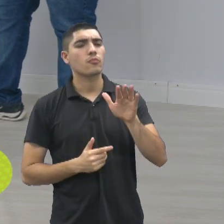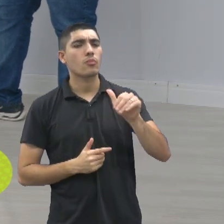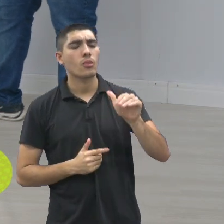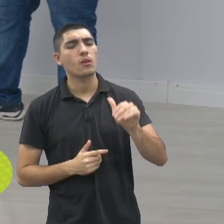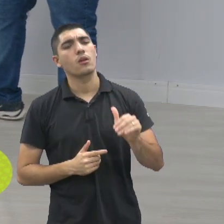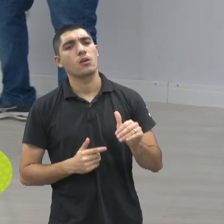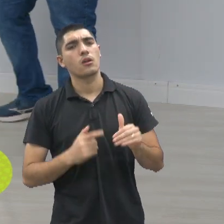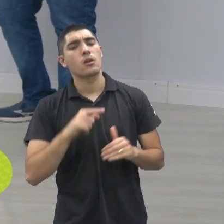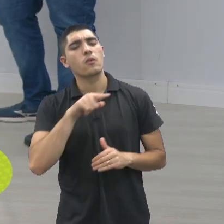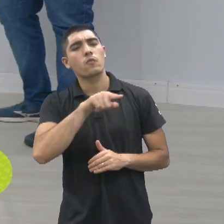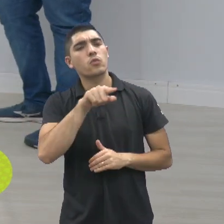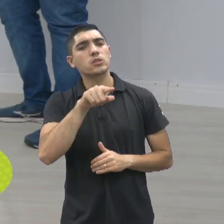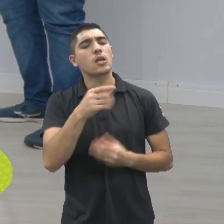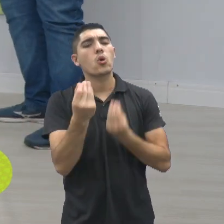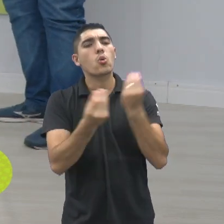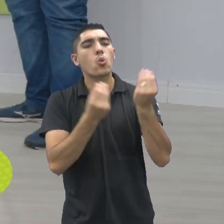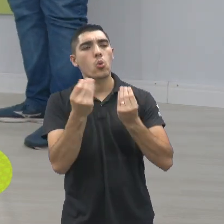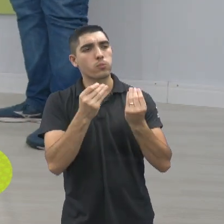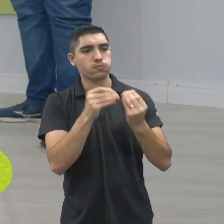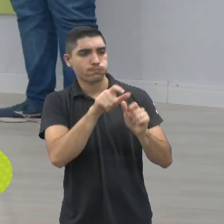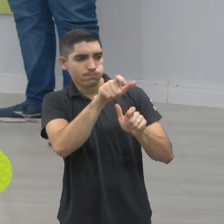a montagem desse elenco, né?